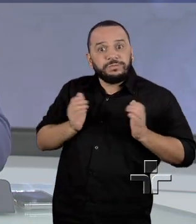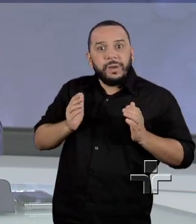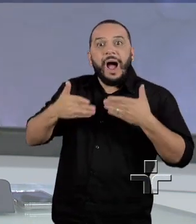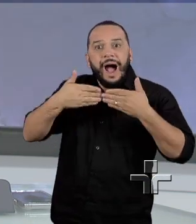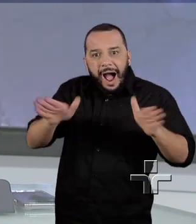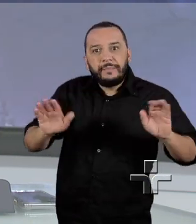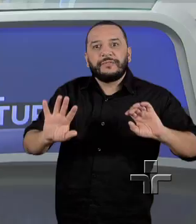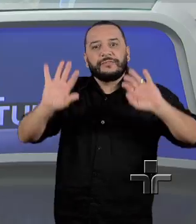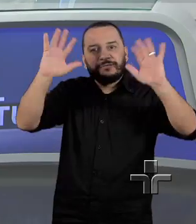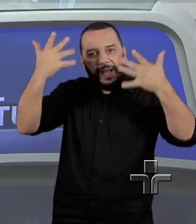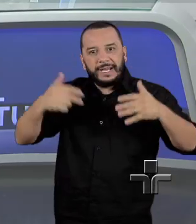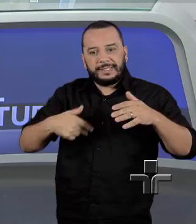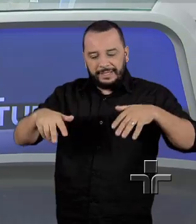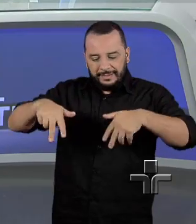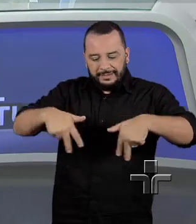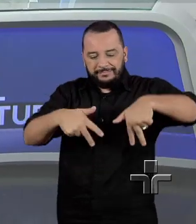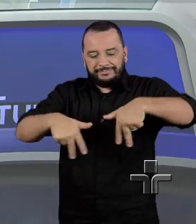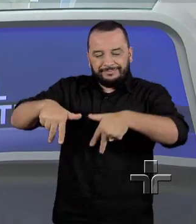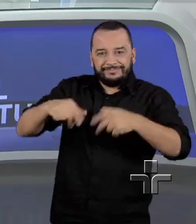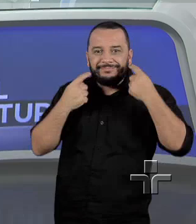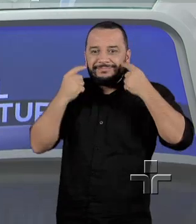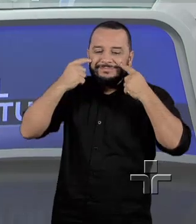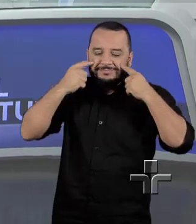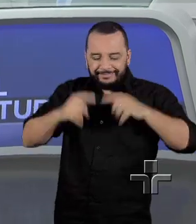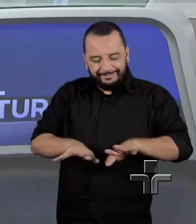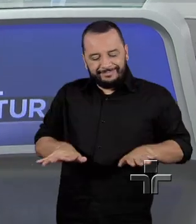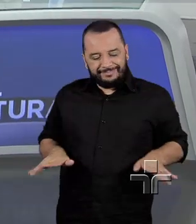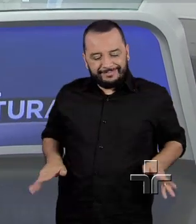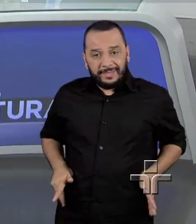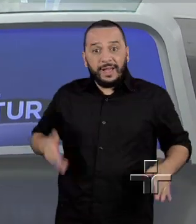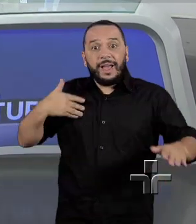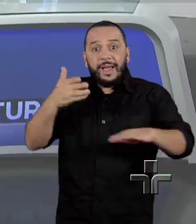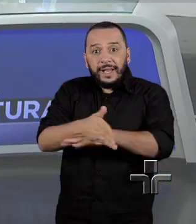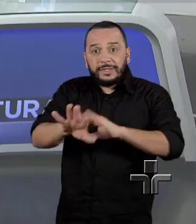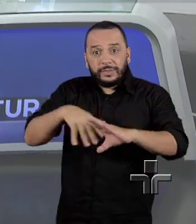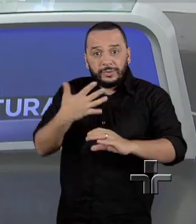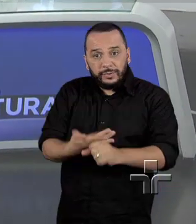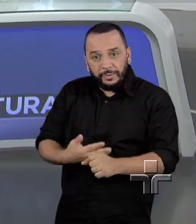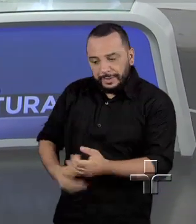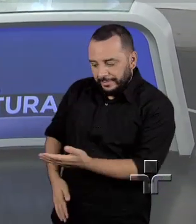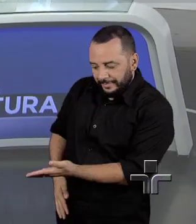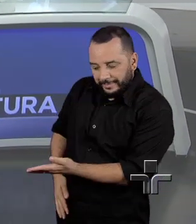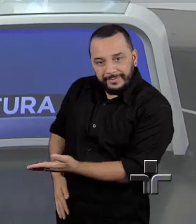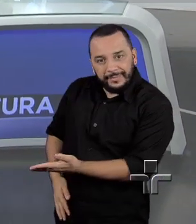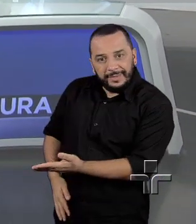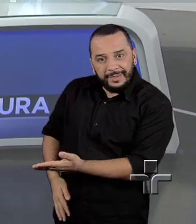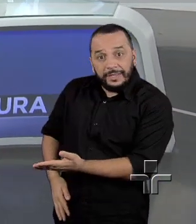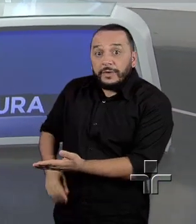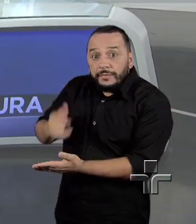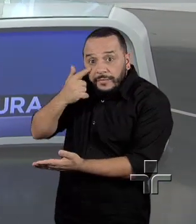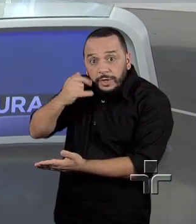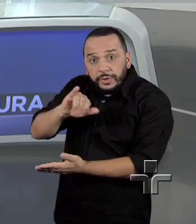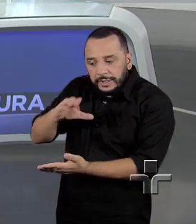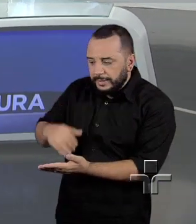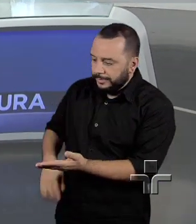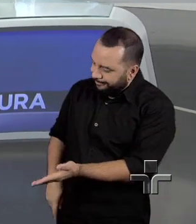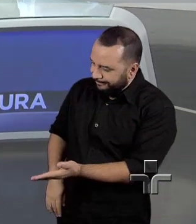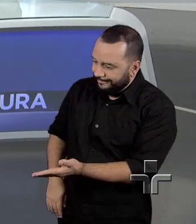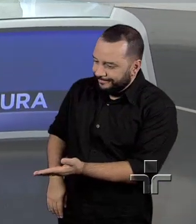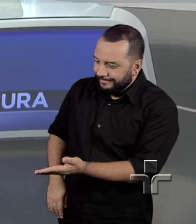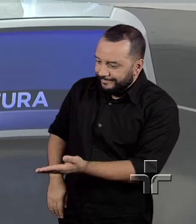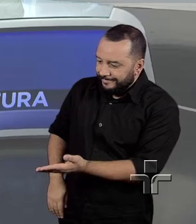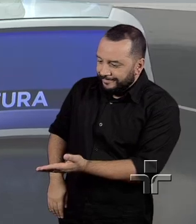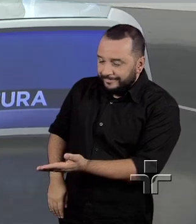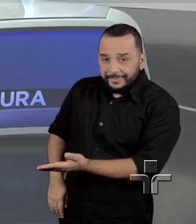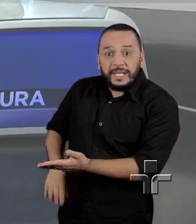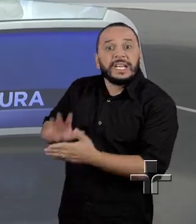das festas juninas. E não se esqueça de acessar o nosso canal no YouTube. Você pode rever este jornal aqui e outros conteúdos do jornalismo.